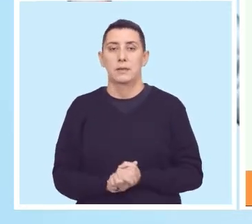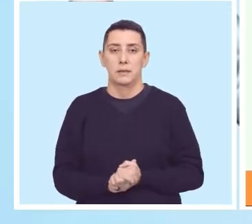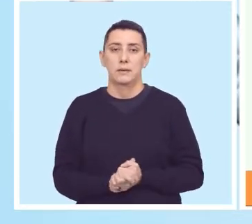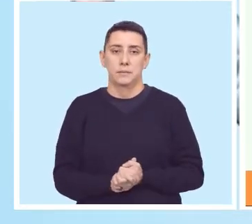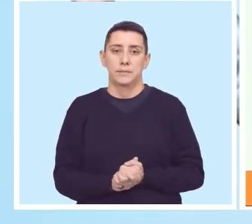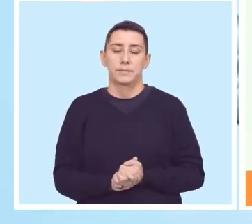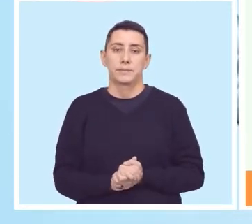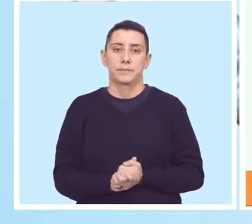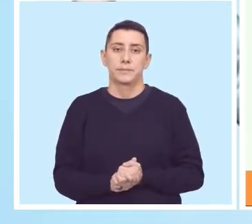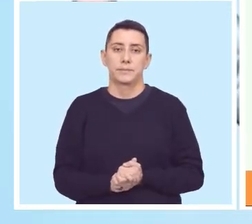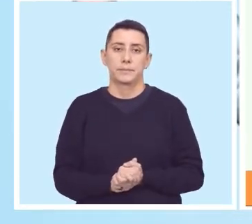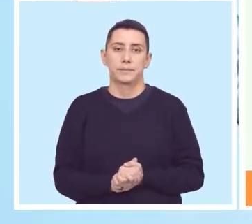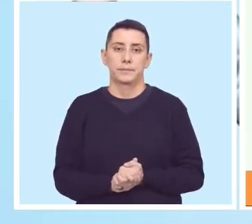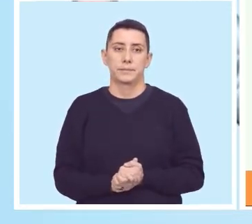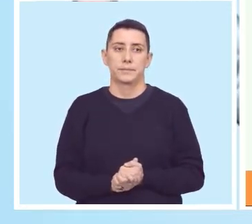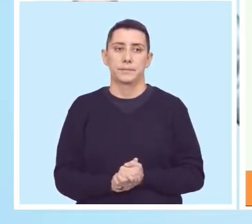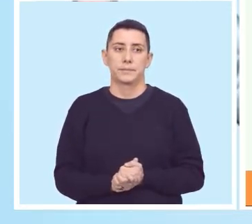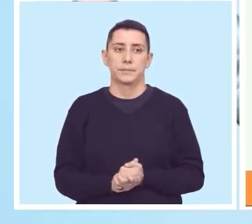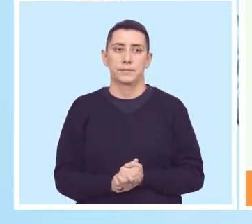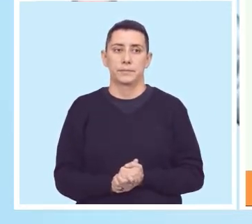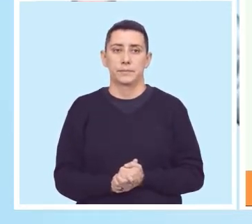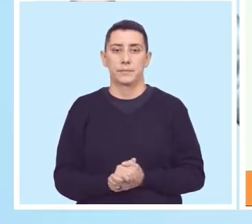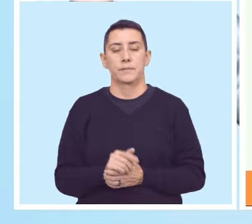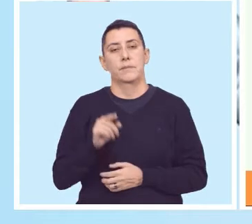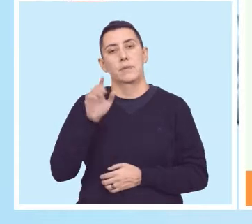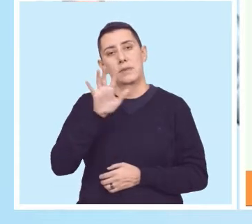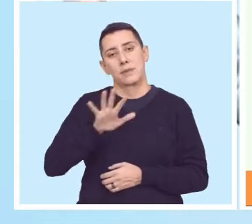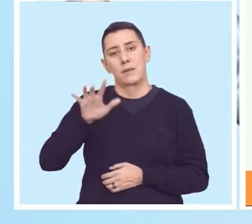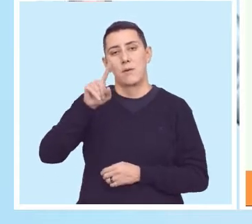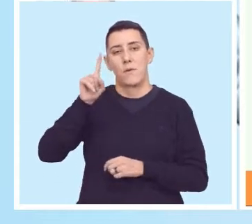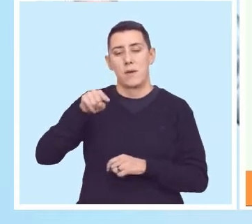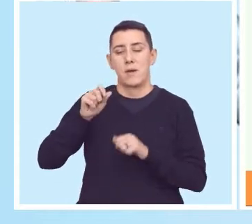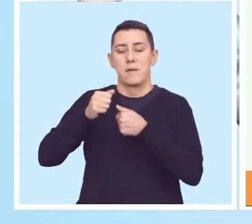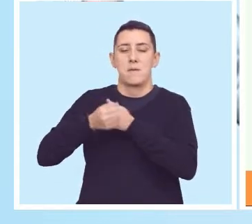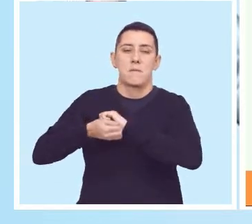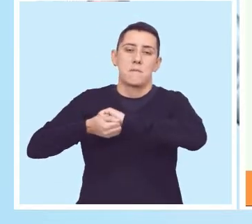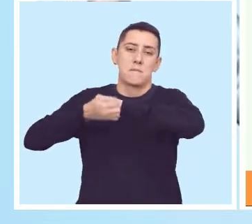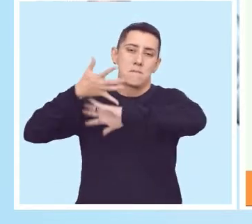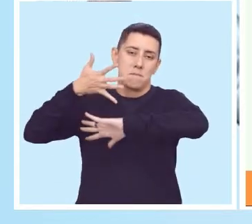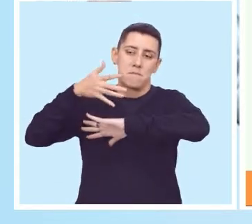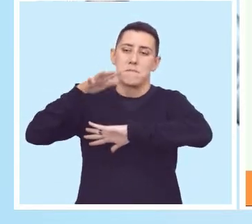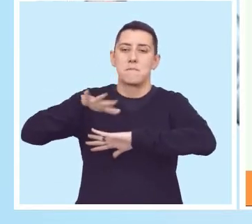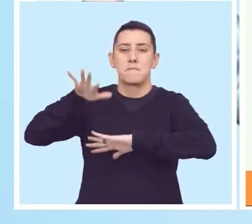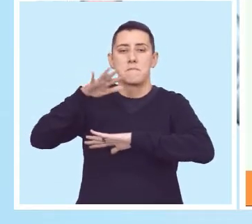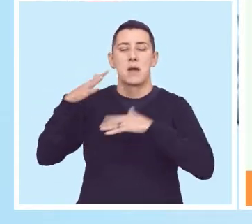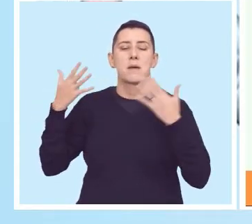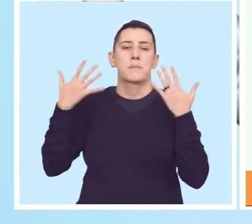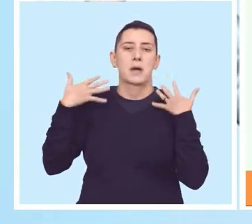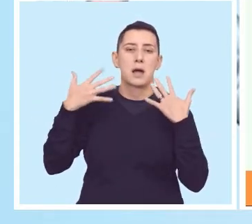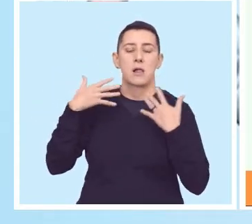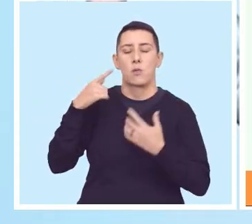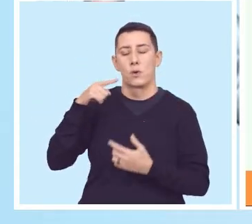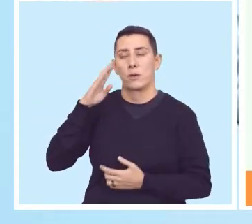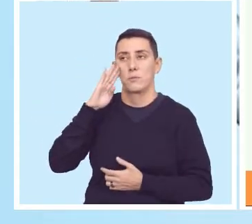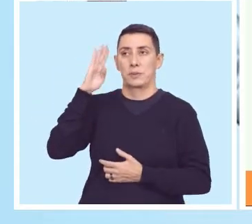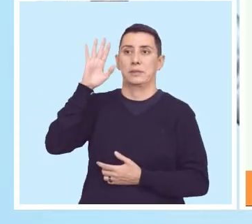então essa parte aqui do mapa de calor, ele é exatamente a essência do projeto.